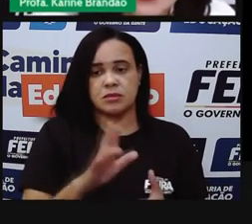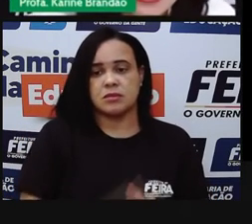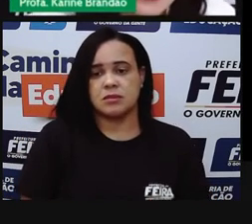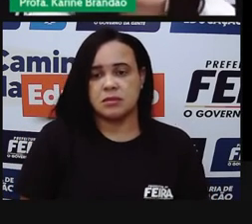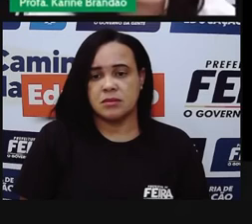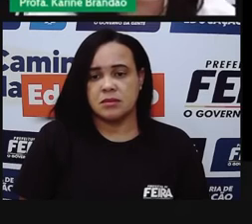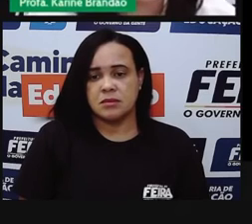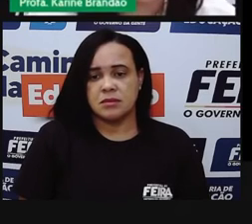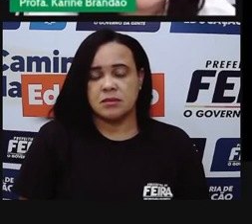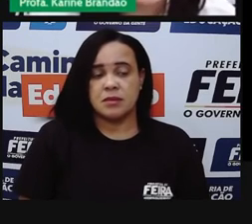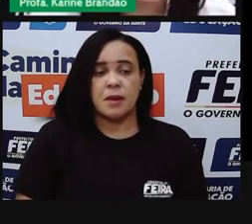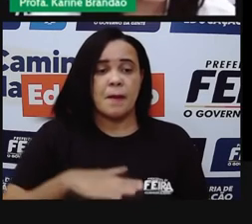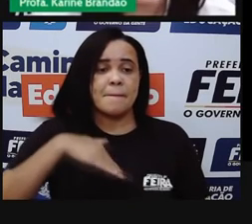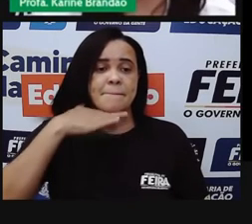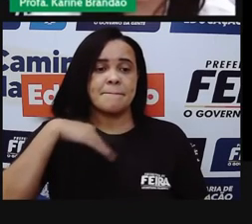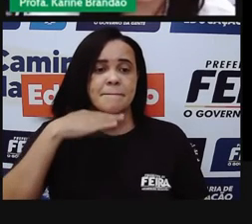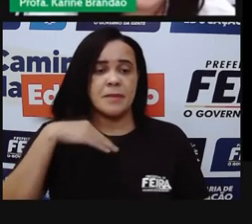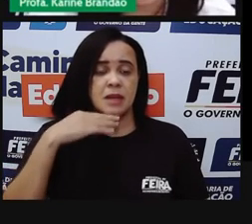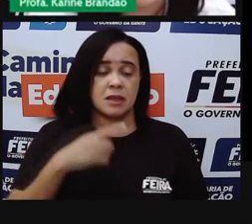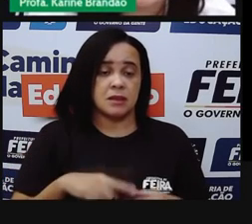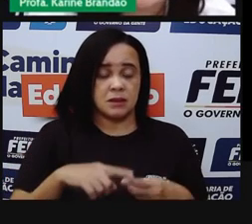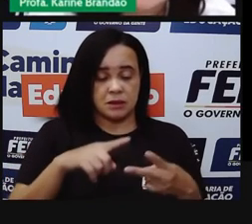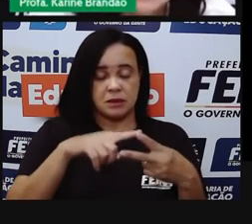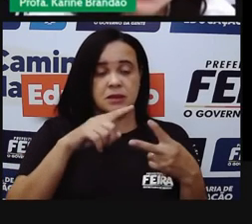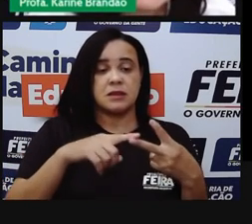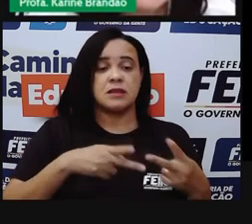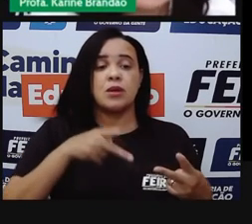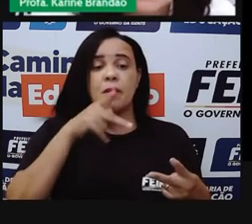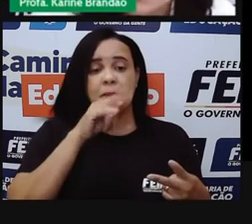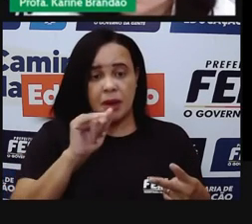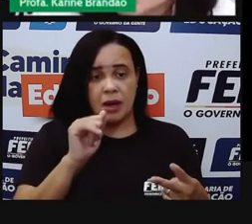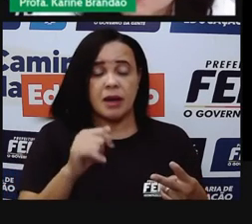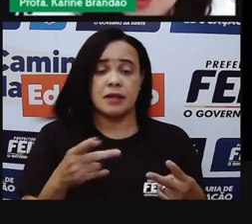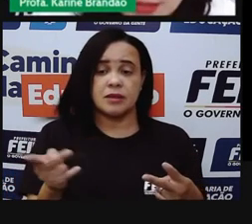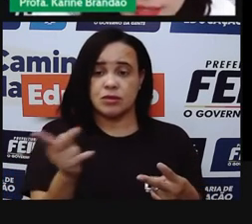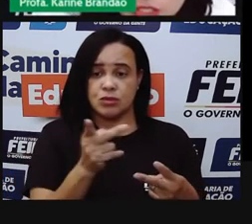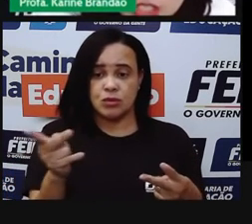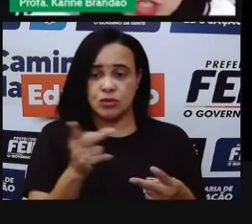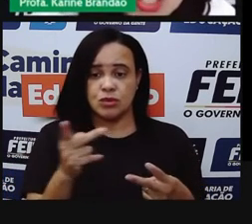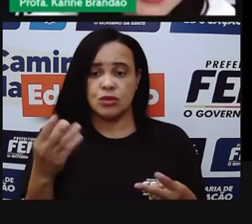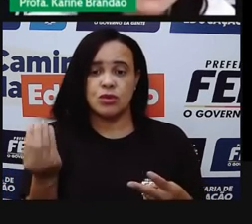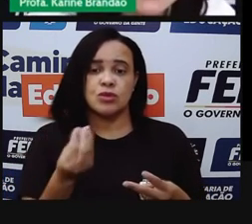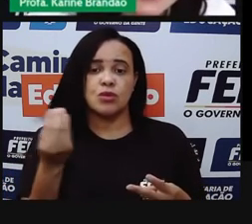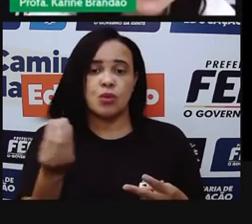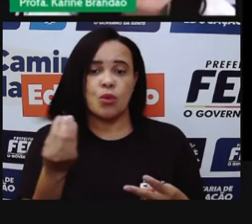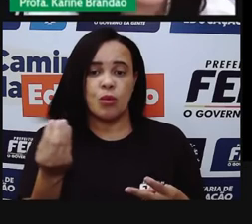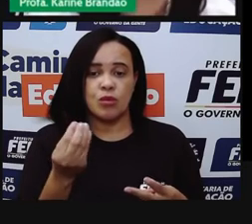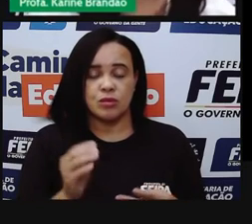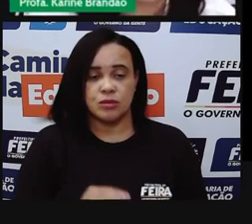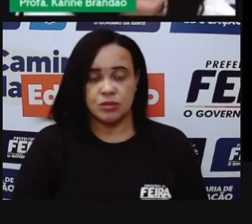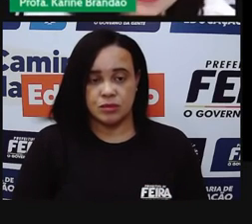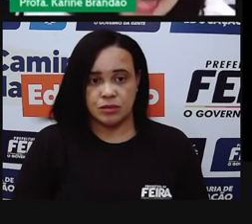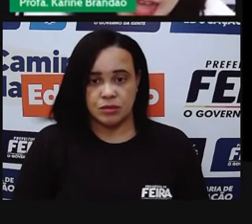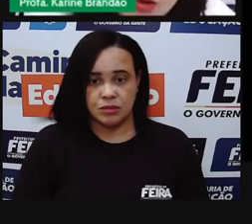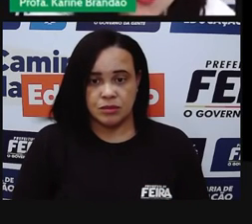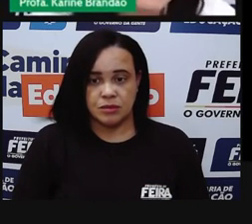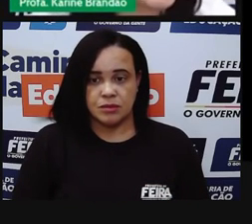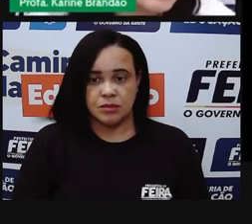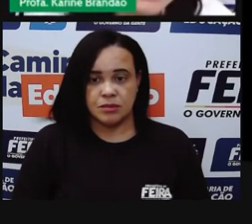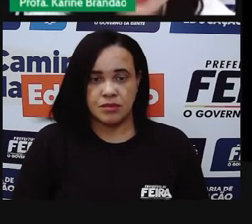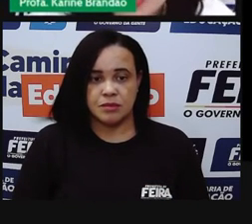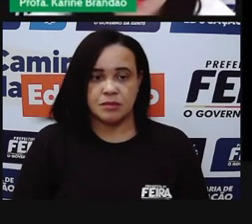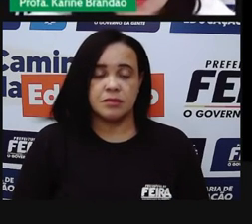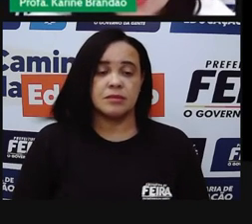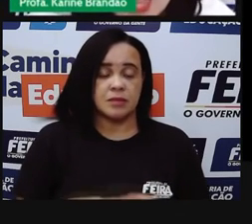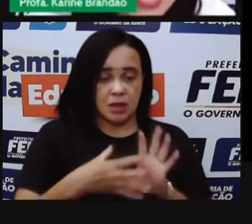é A. A mãe e o pai só tem A. E aí, uma coisa importante que a gente tem que entender: a gente só dá o